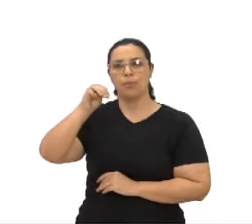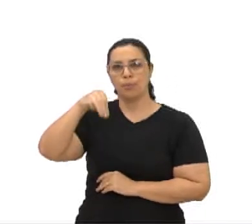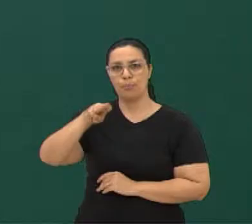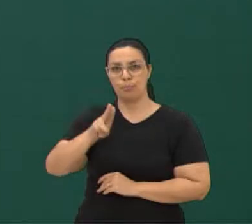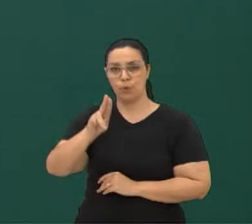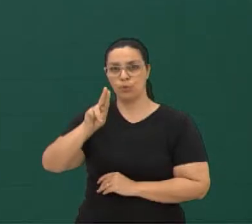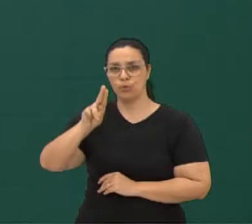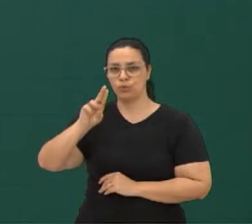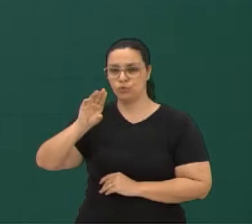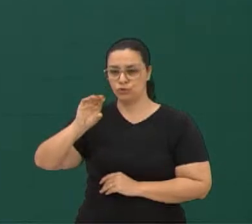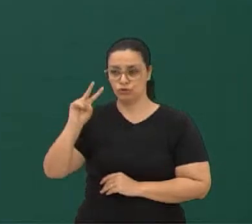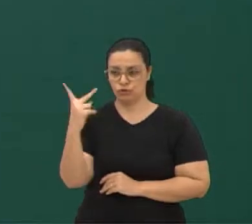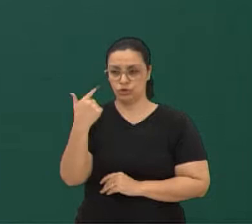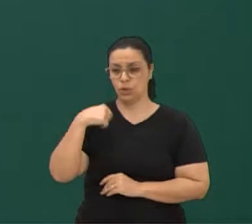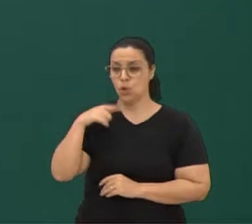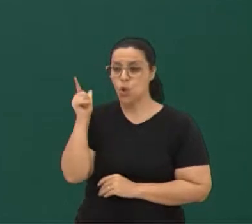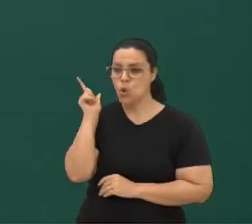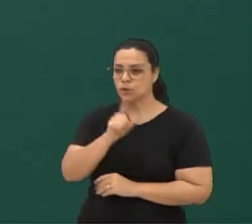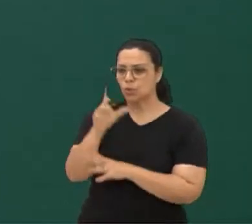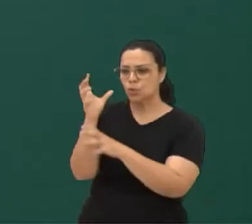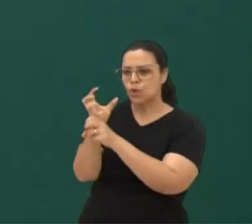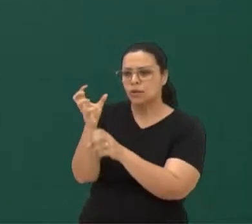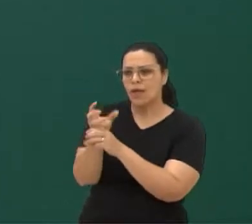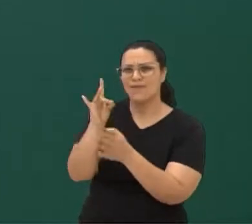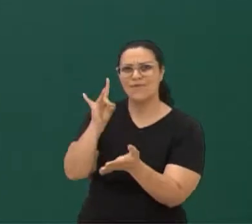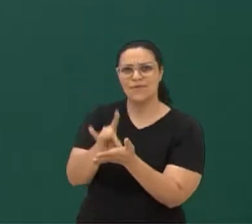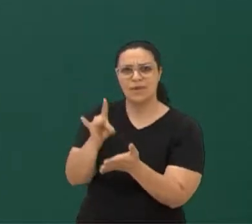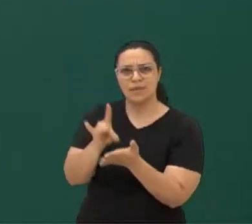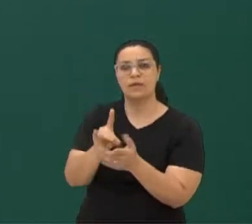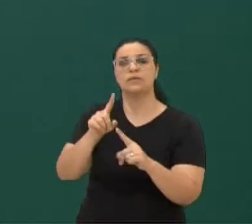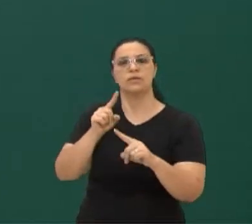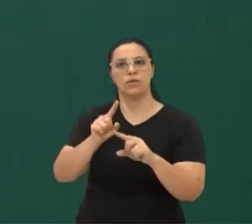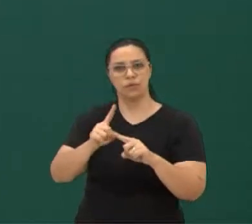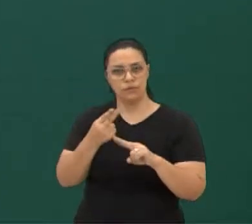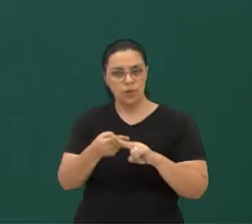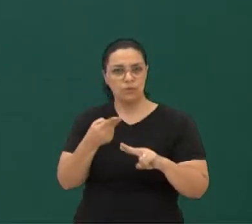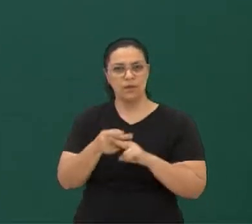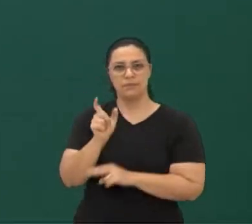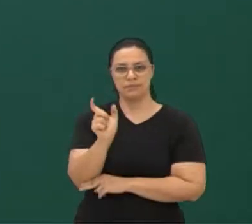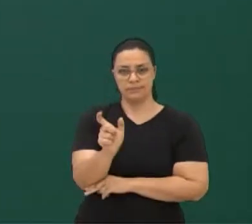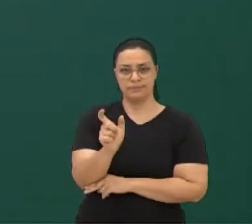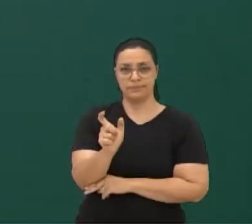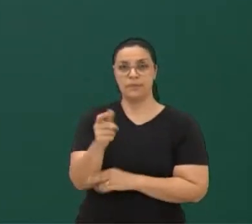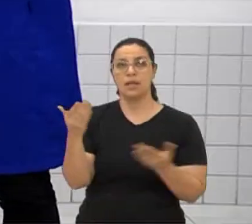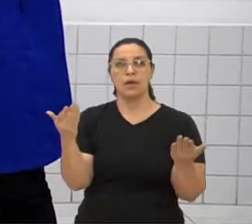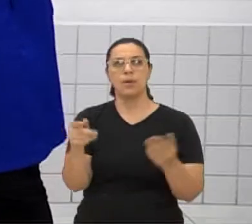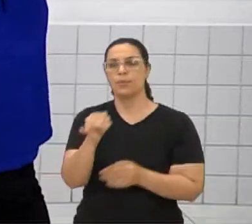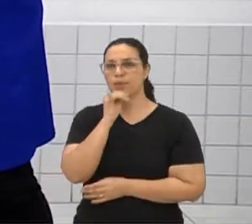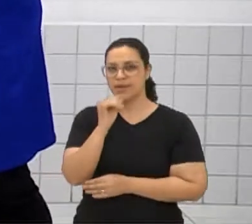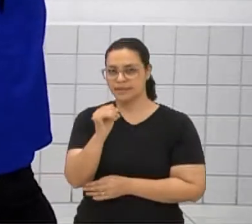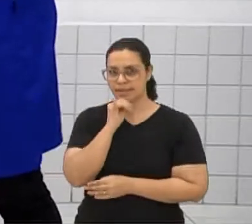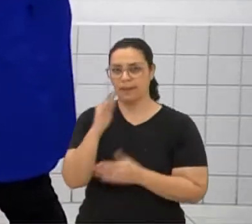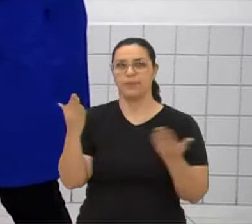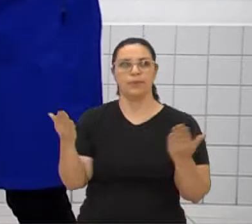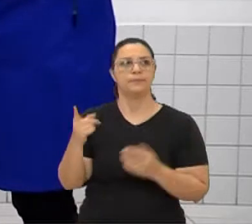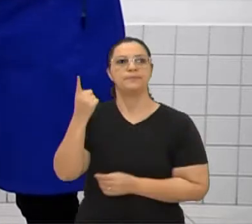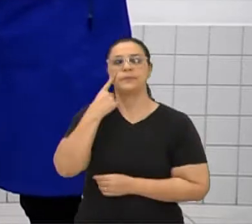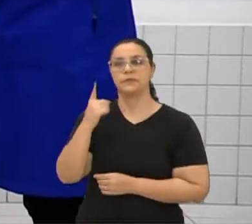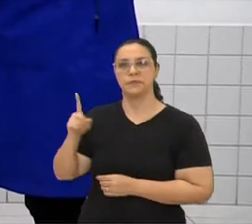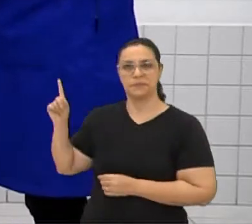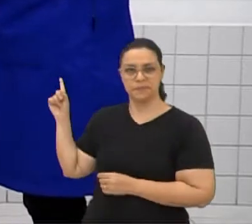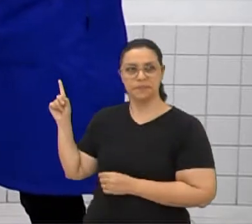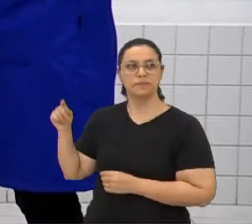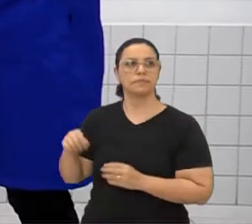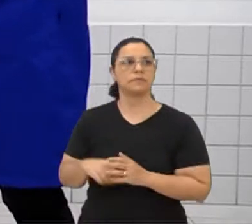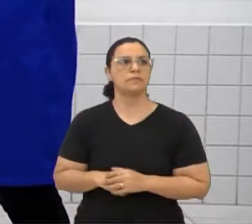incontável seja não dá para contar você vai utilizar justamente o romântico ele rouba o de exemplo qual o exemplo que a gente tem